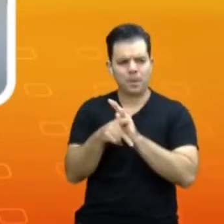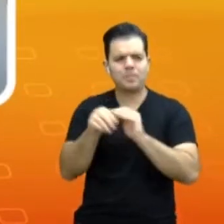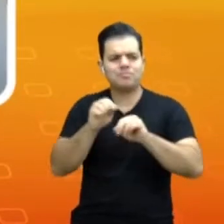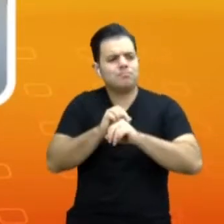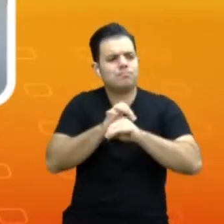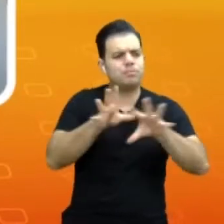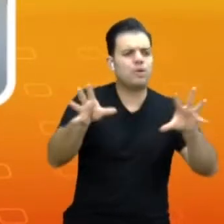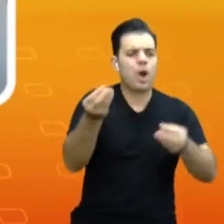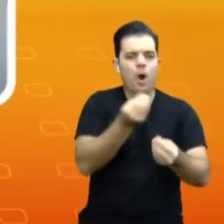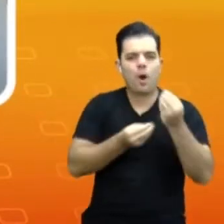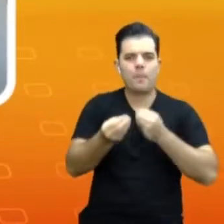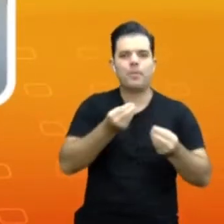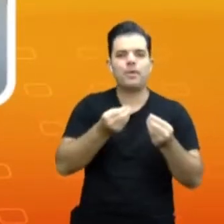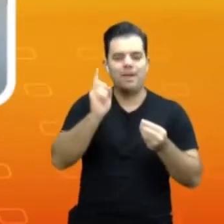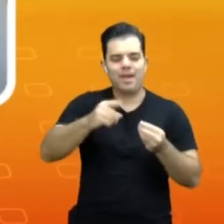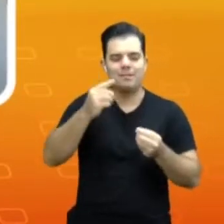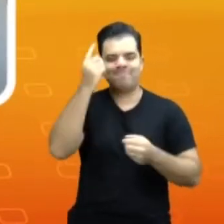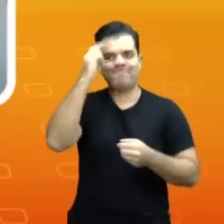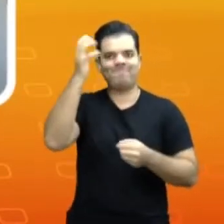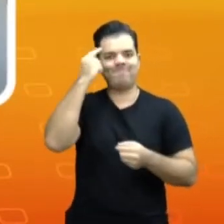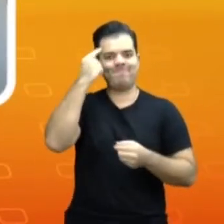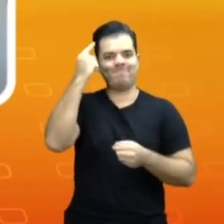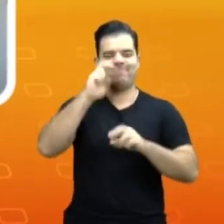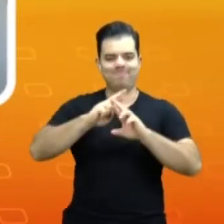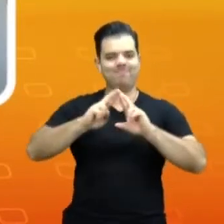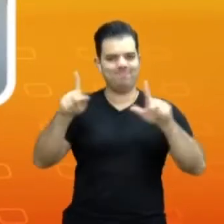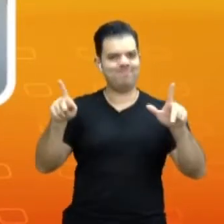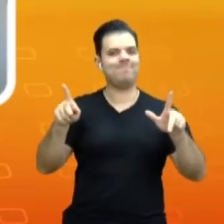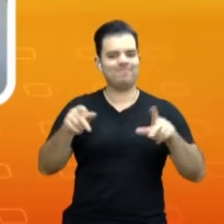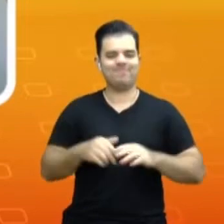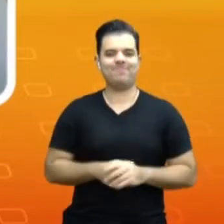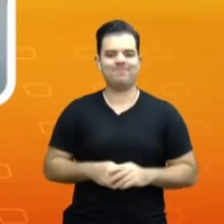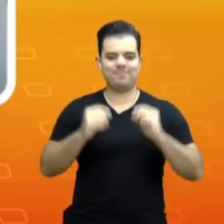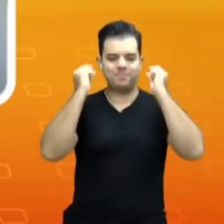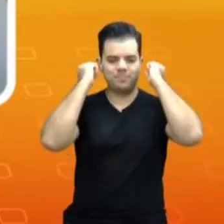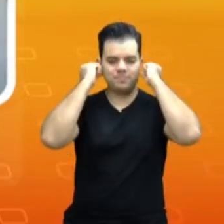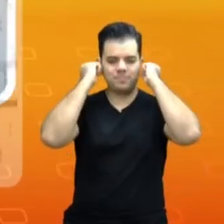entrega do estúdio no local. Tá.